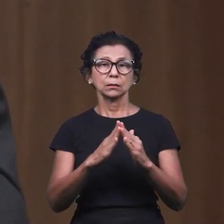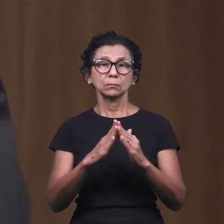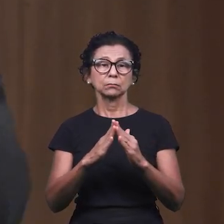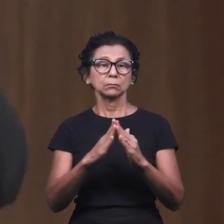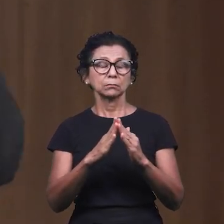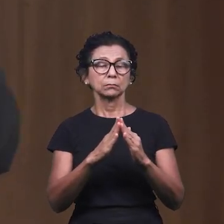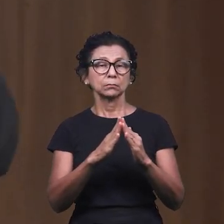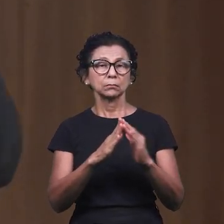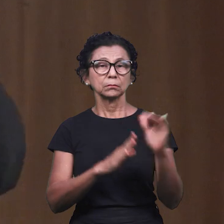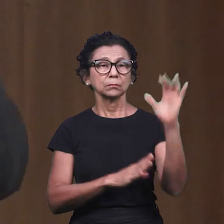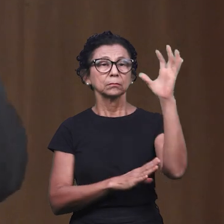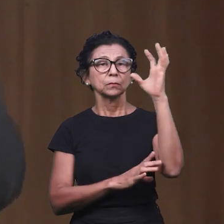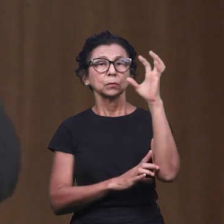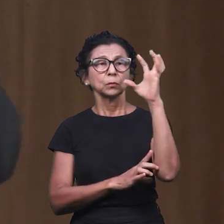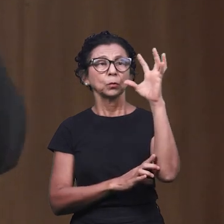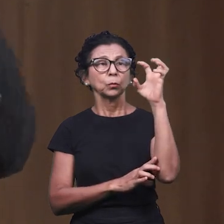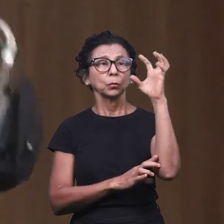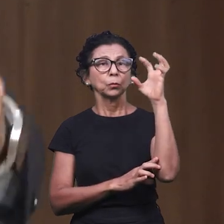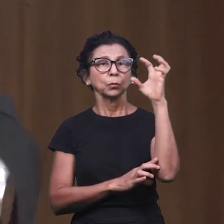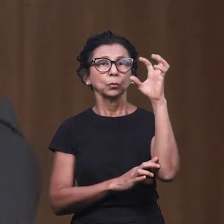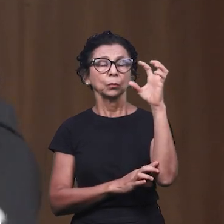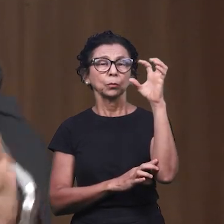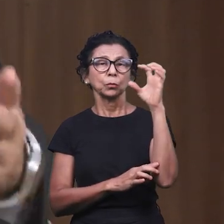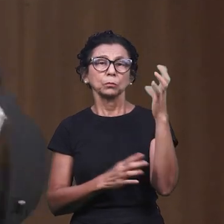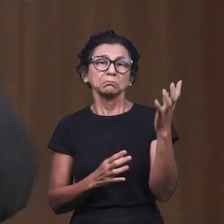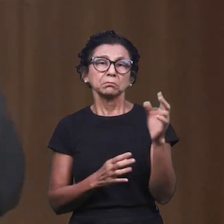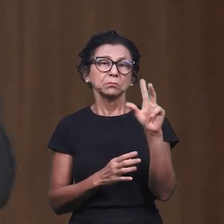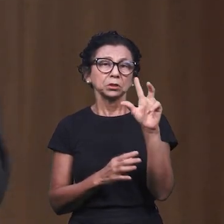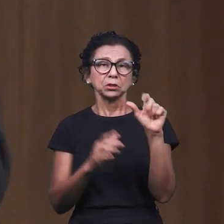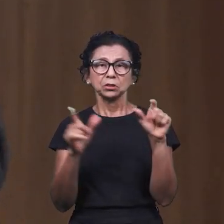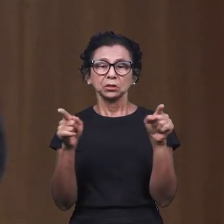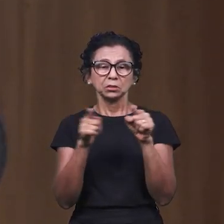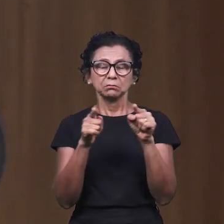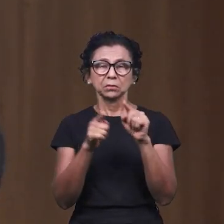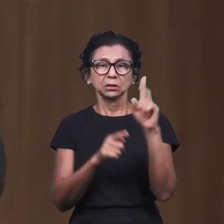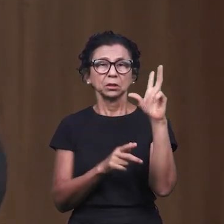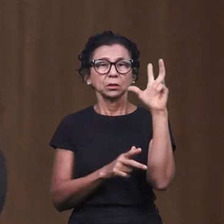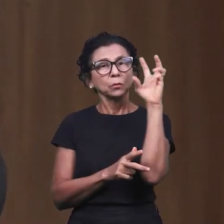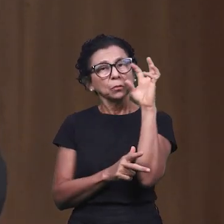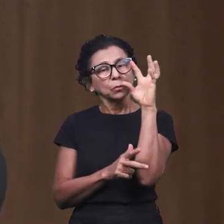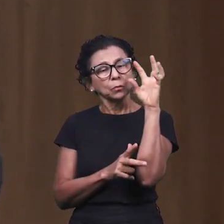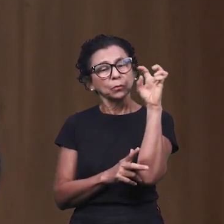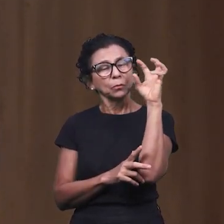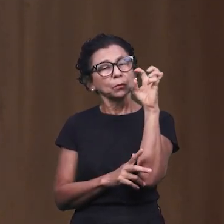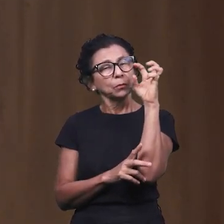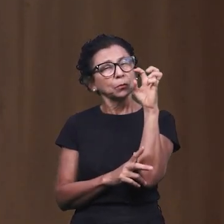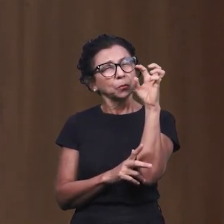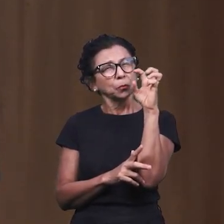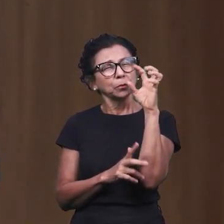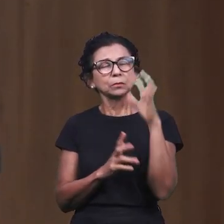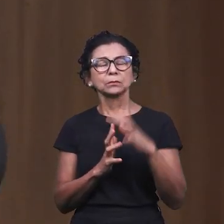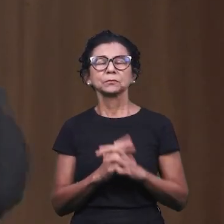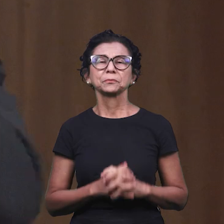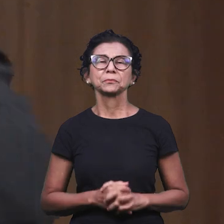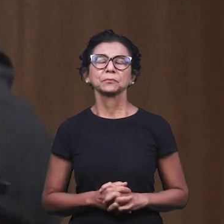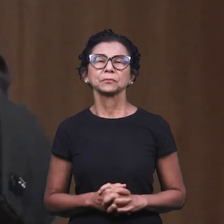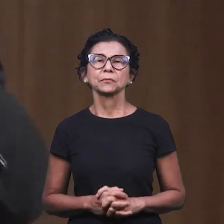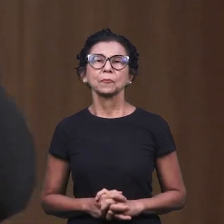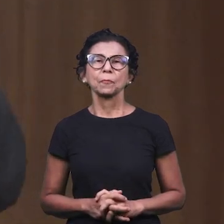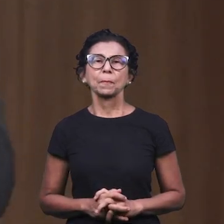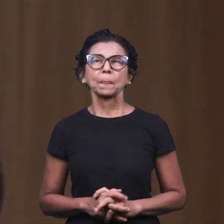lado do mundo, um irmão, seja próximo ou distante, e todos vivendo também e compartilhando